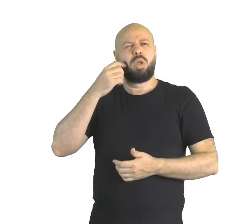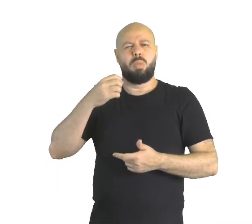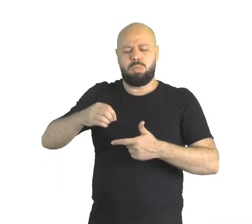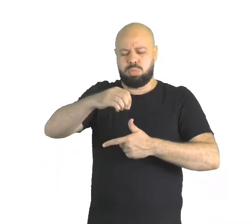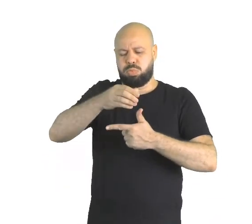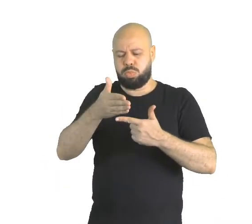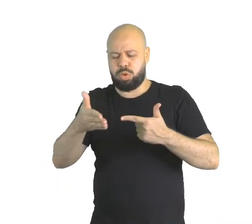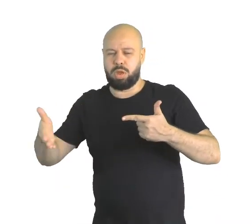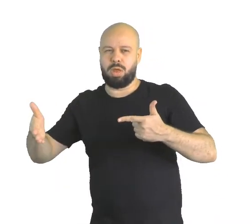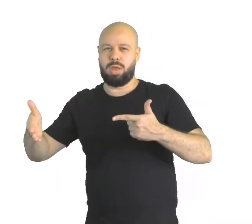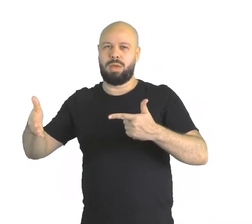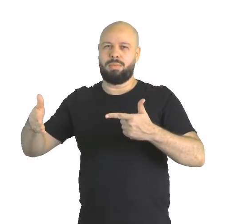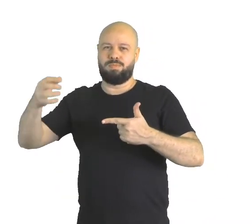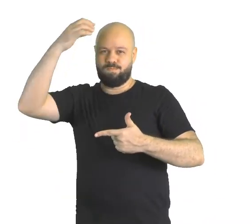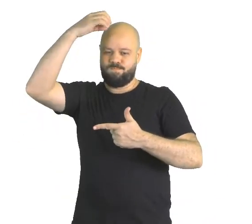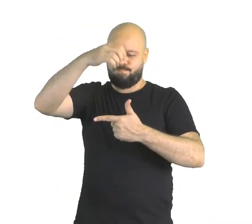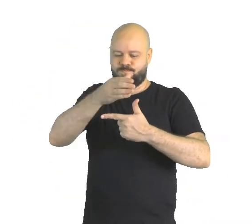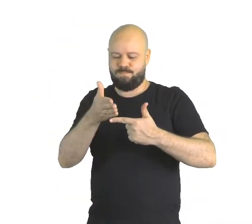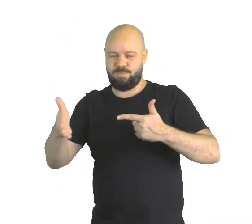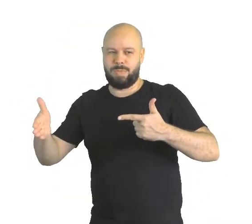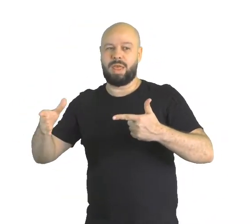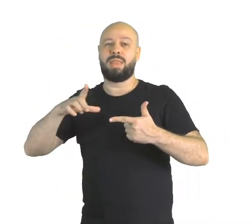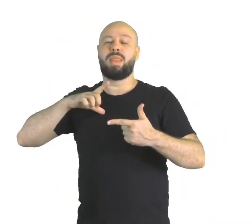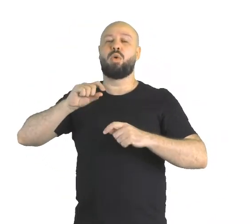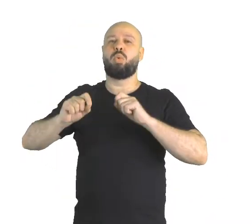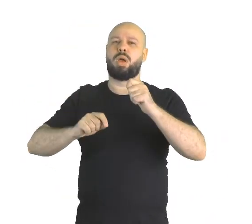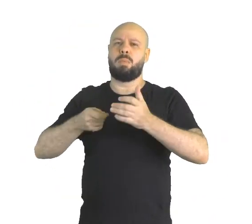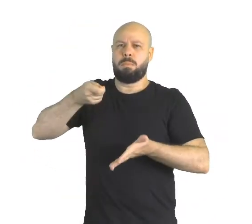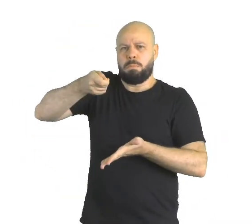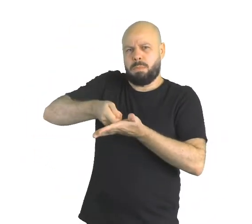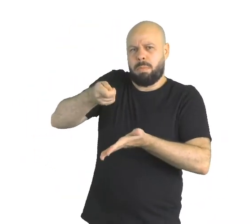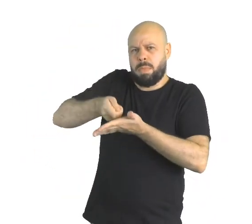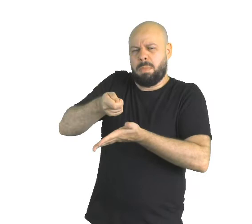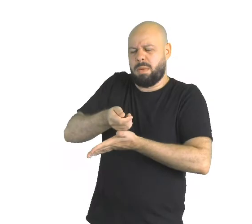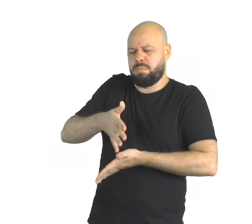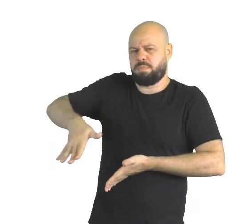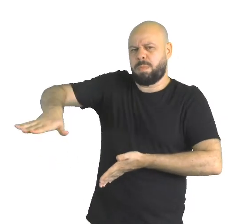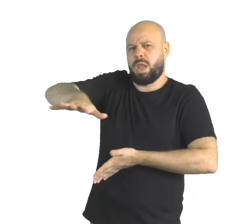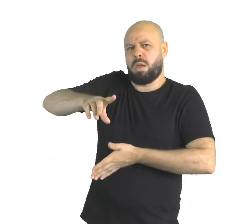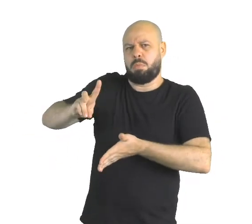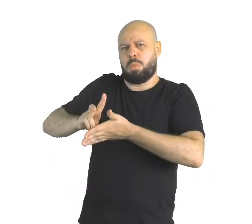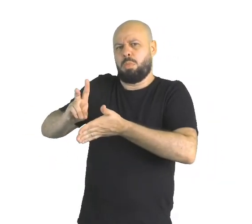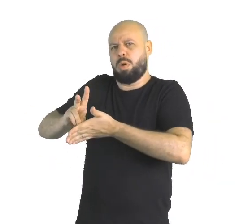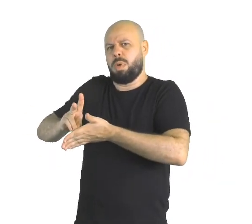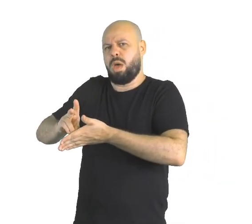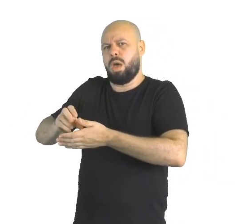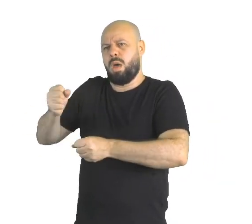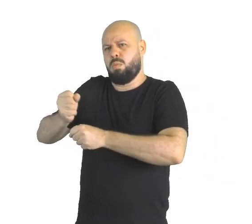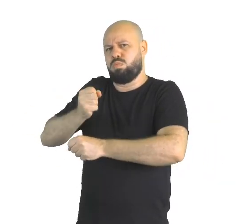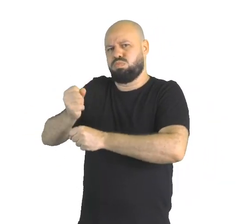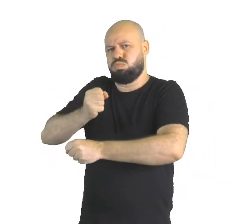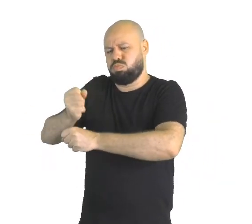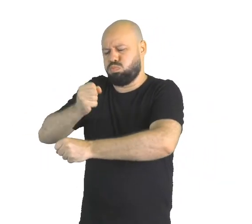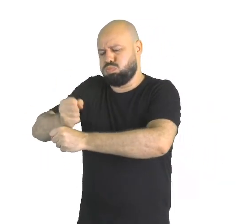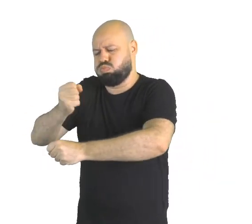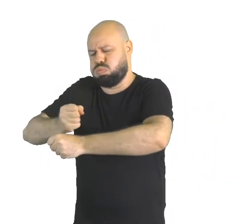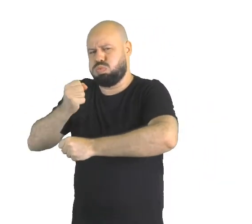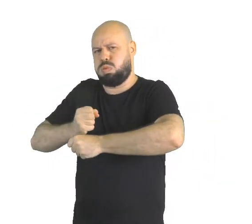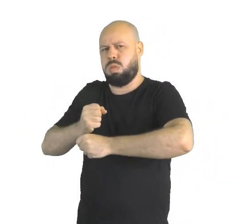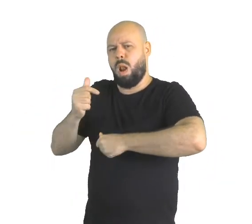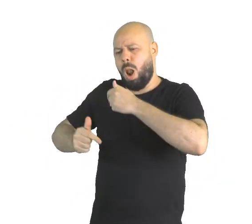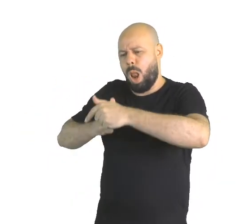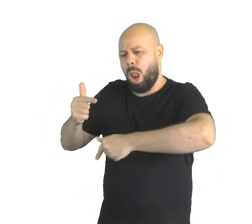II, o governo começa a forçar os indígenas a construir, fazer obras, a